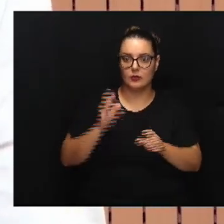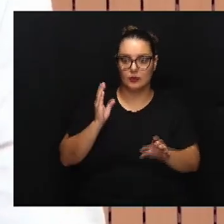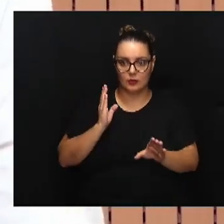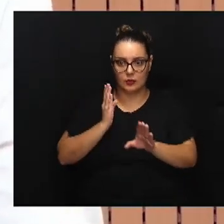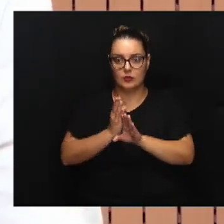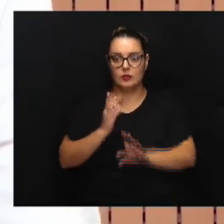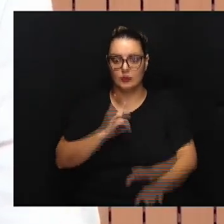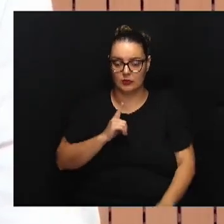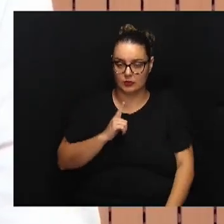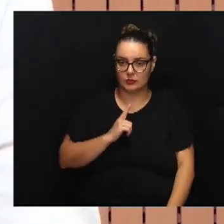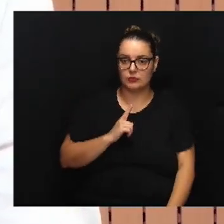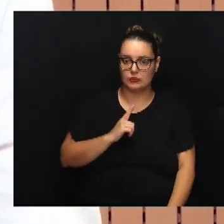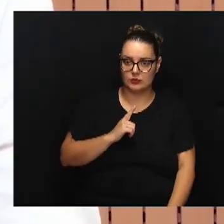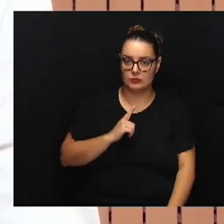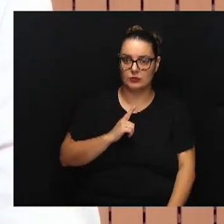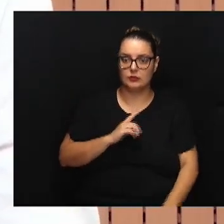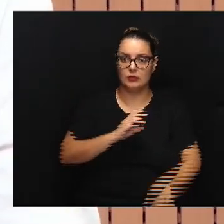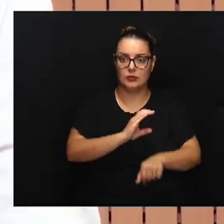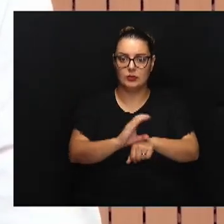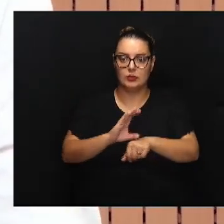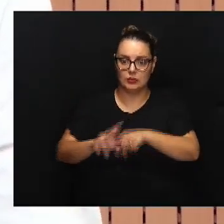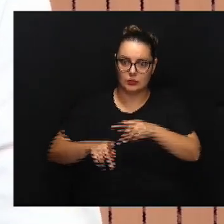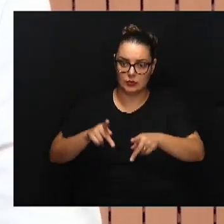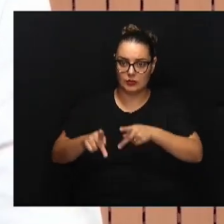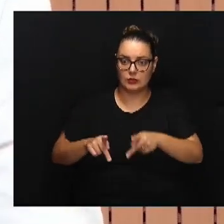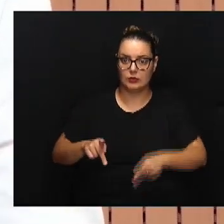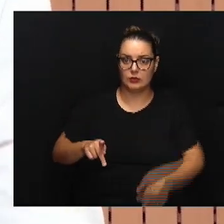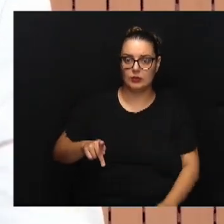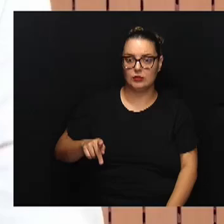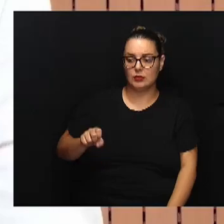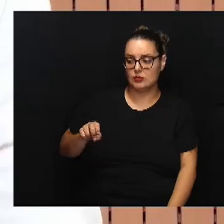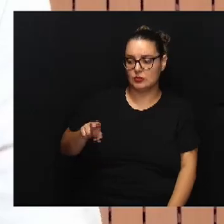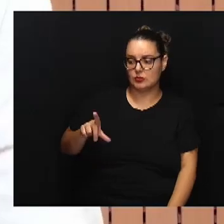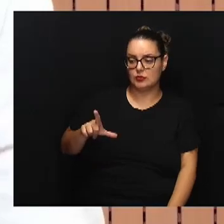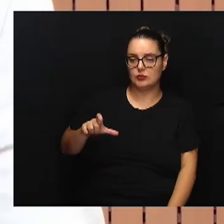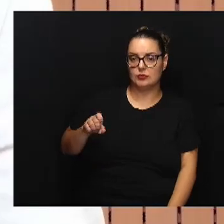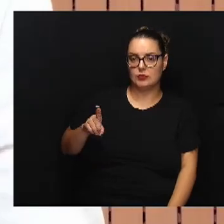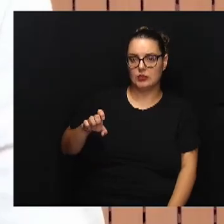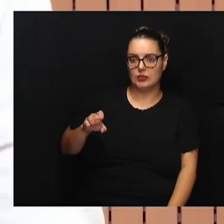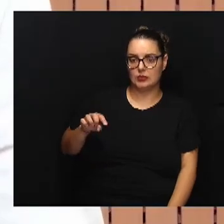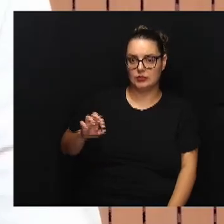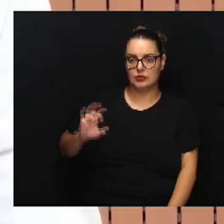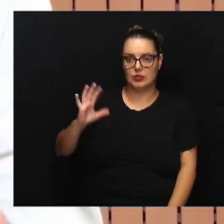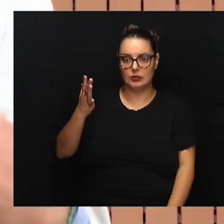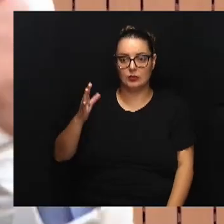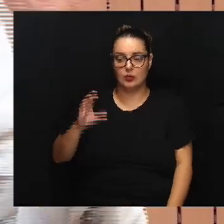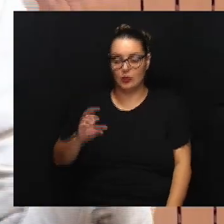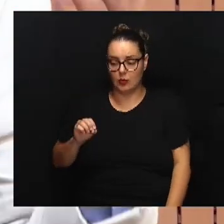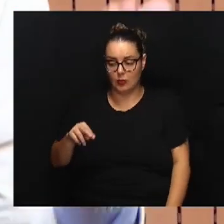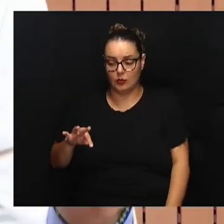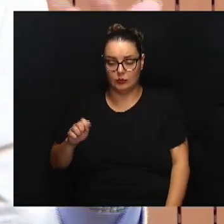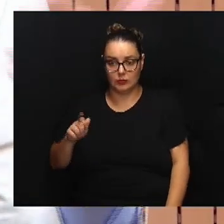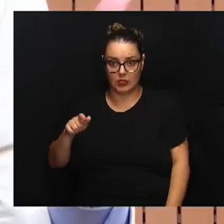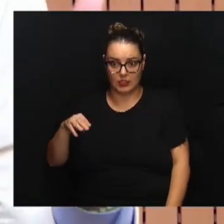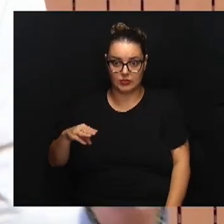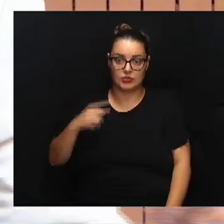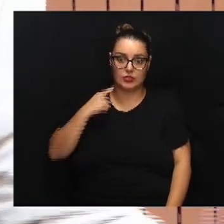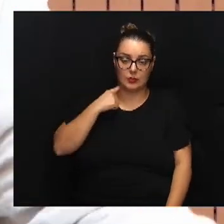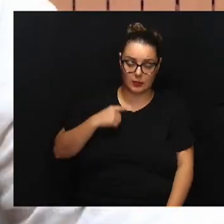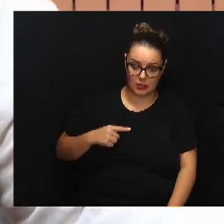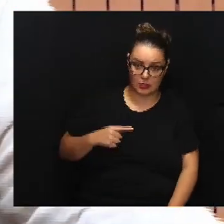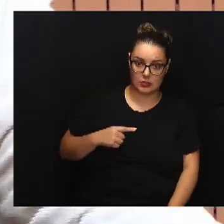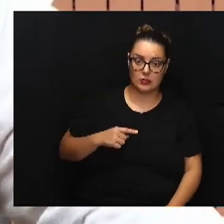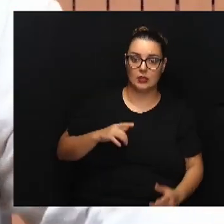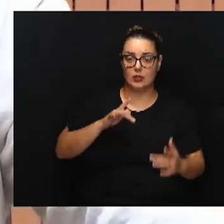houve dos cursinhos populares da região sudeste, que ocorreu em Contagem, em Minas Gerais. Entramos em contato,